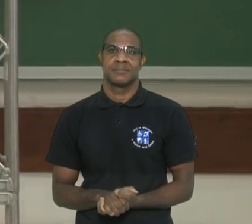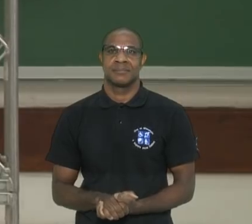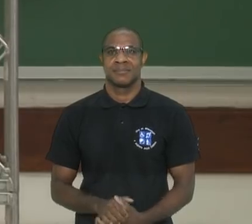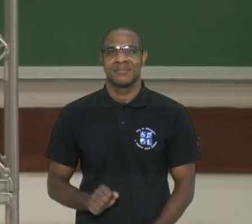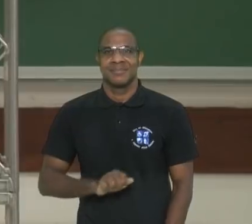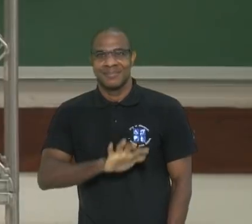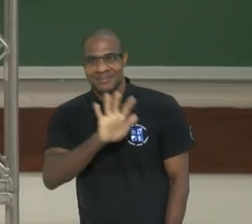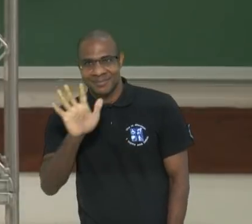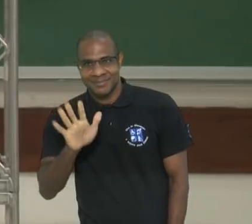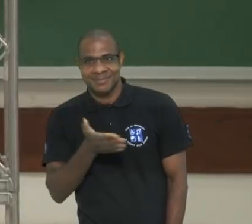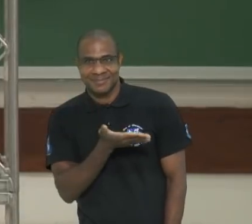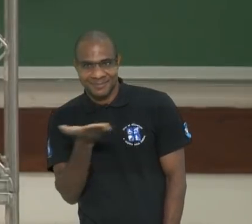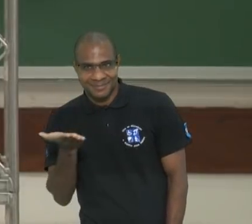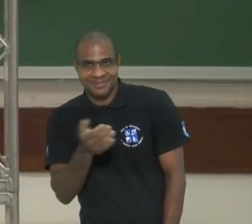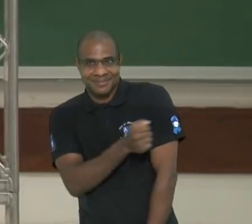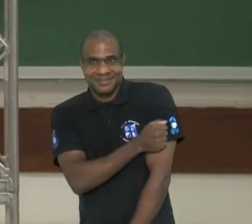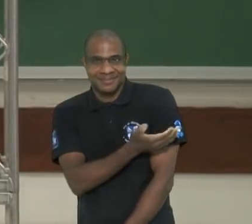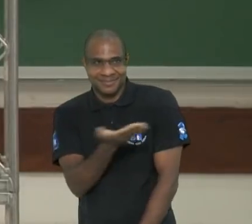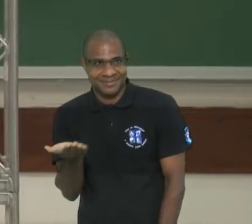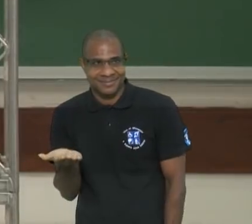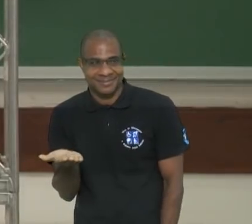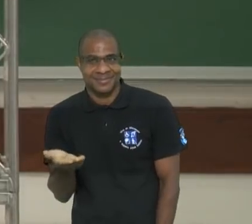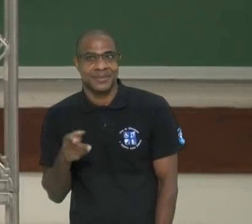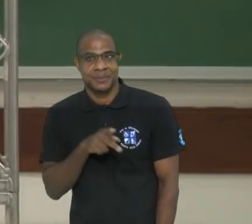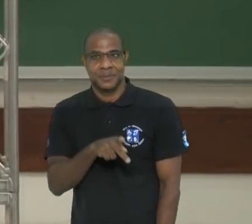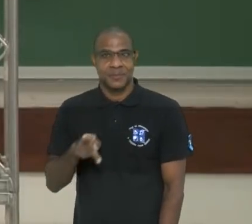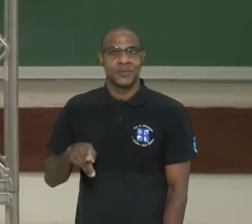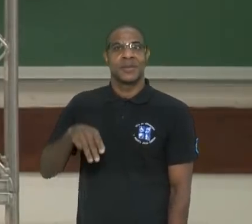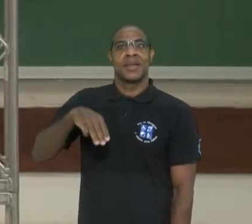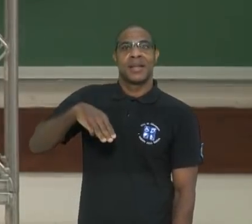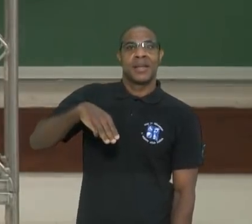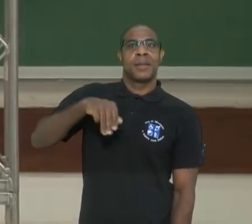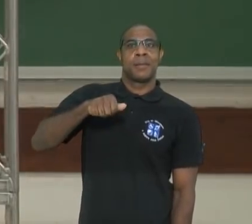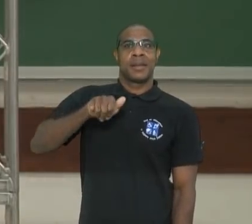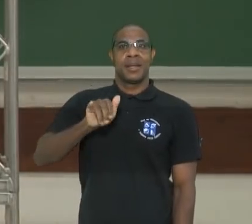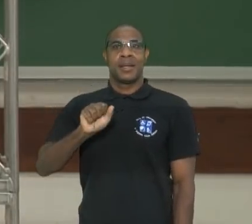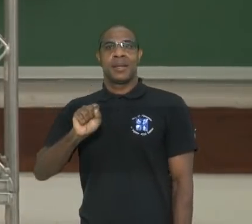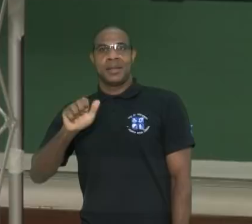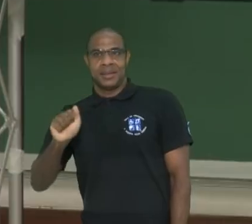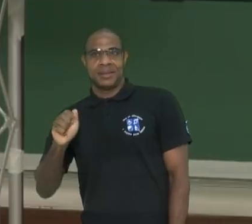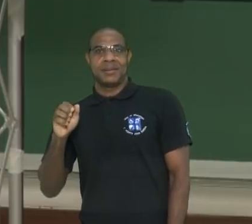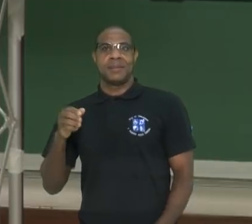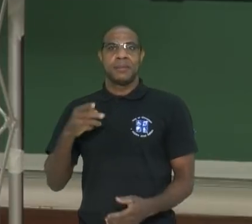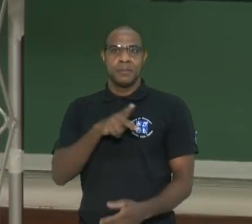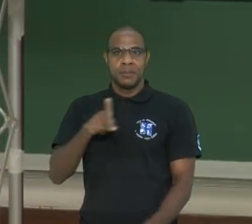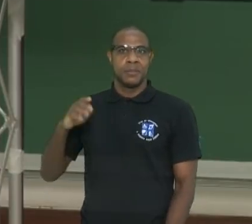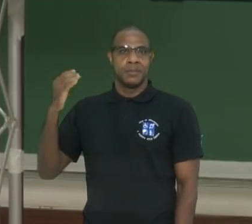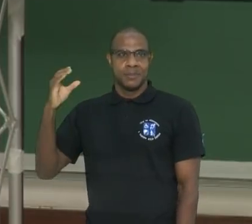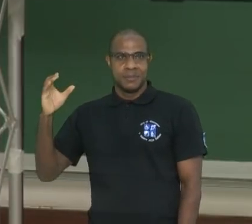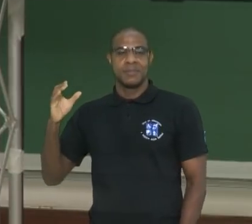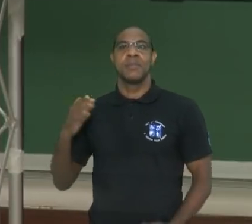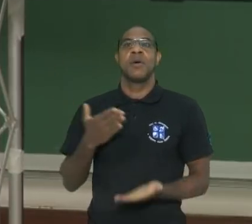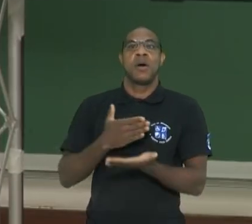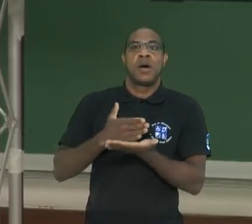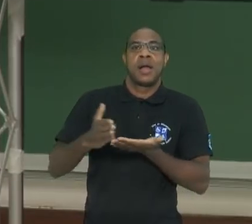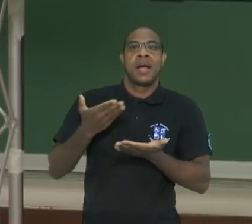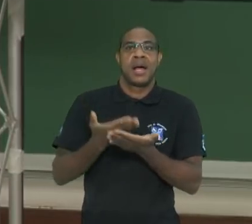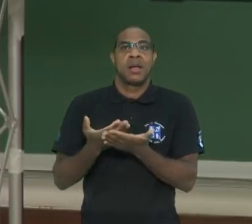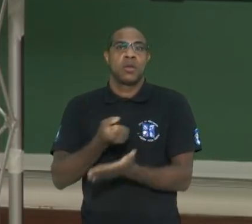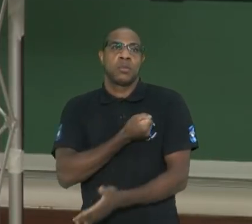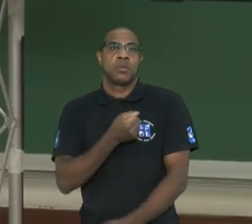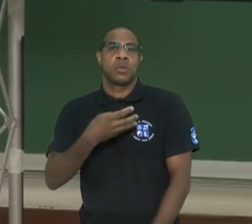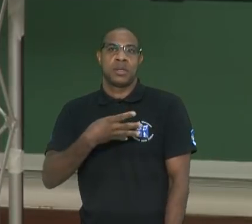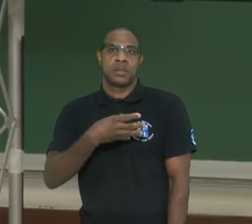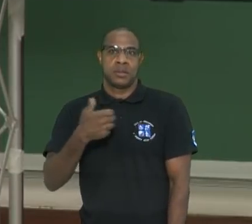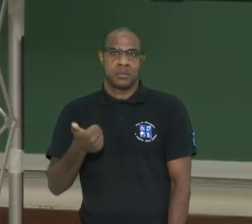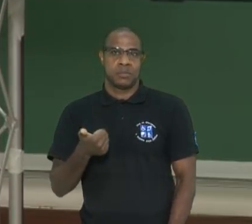Olá, pessoinhas! Tudo bem com vocês? Eu sou a professora Maísa, de Ciências, e hoje a gente vai iniciar a nossa aula de número 41.